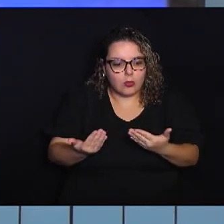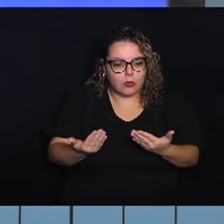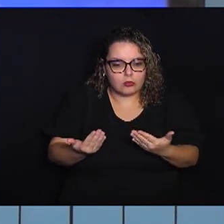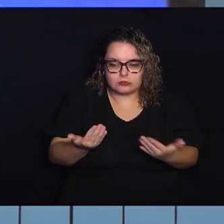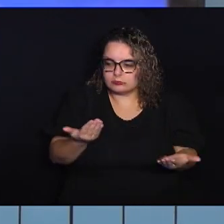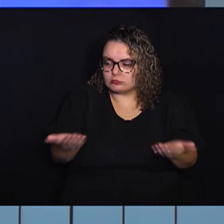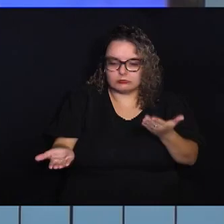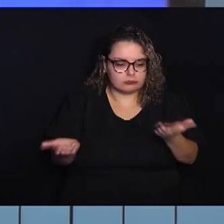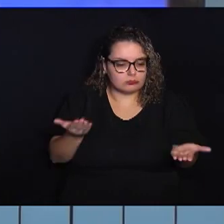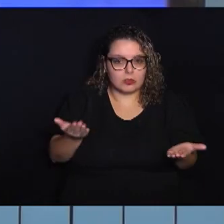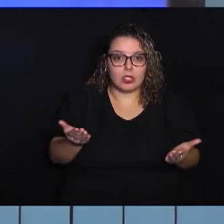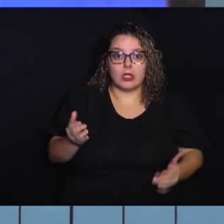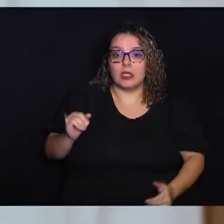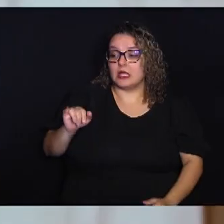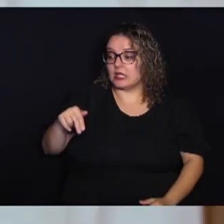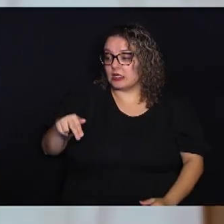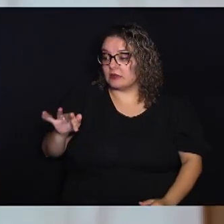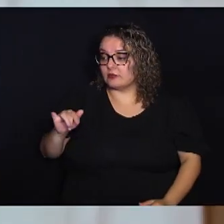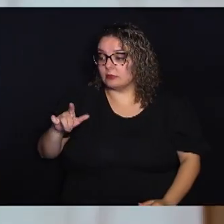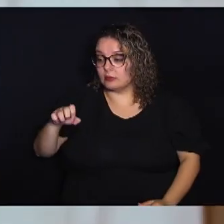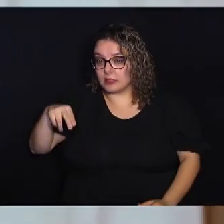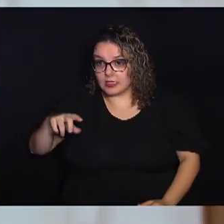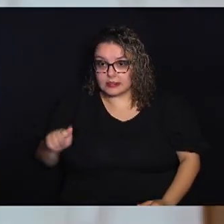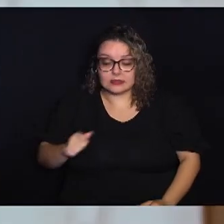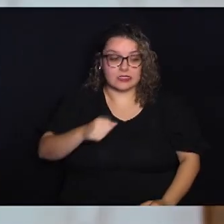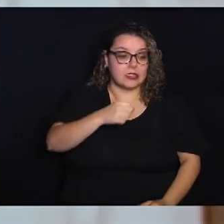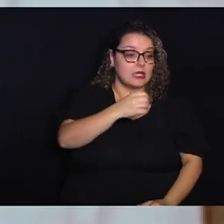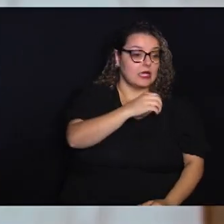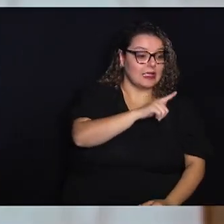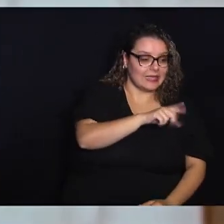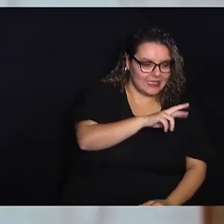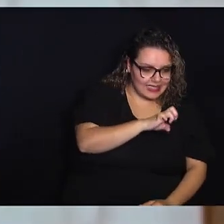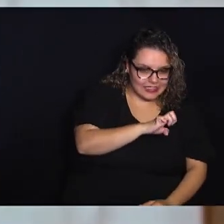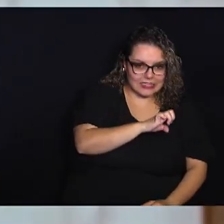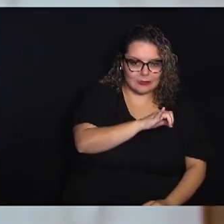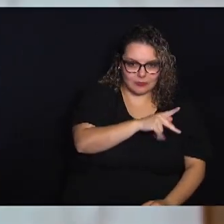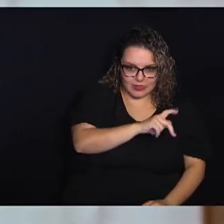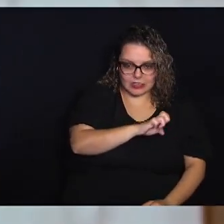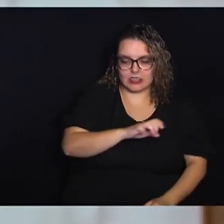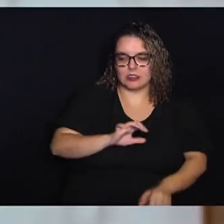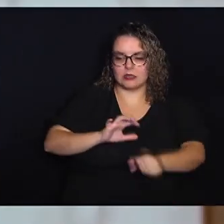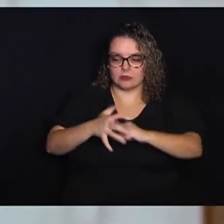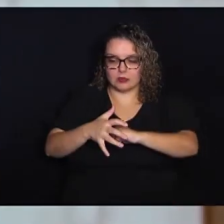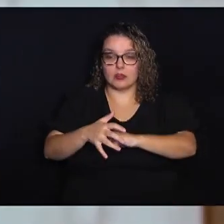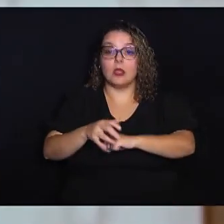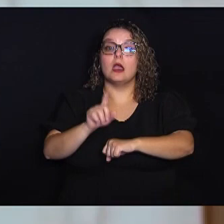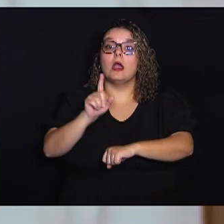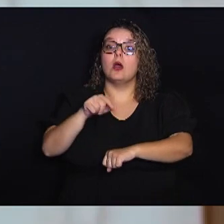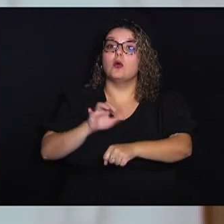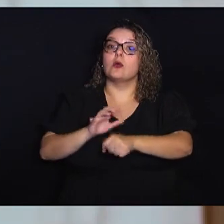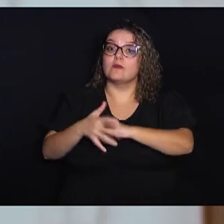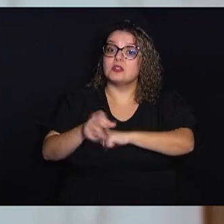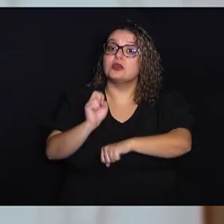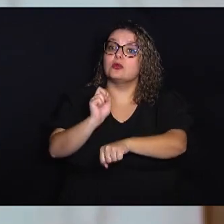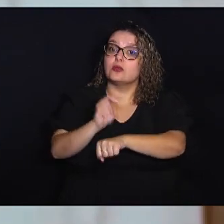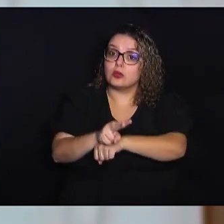Covid, influenza e a gripe? Correto. Então, o Covid, ele também é um vírus, né? O vírus famoso,